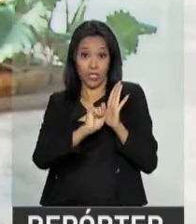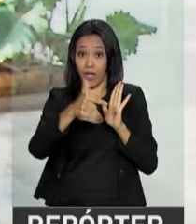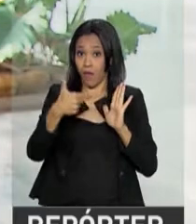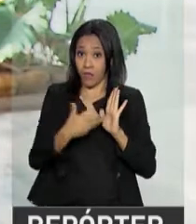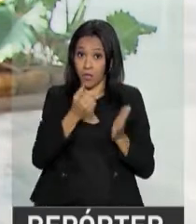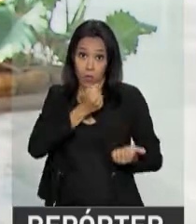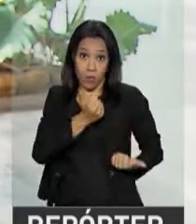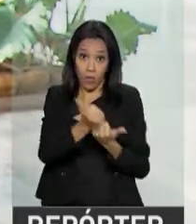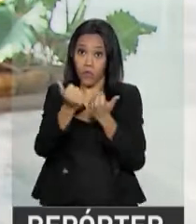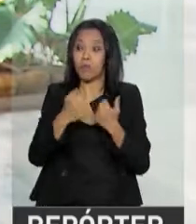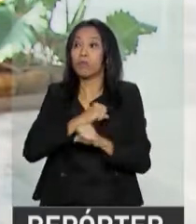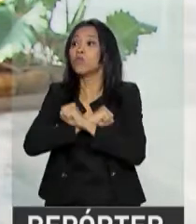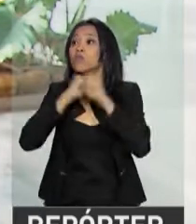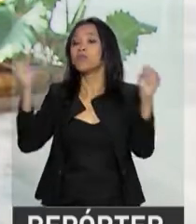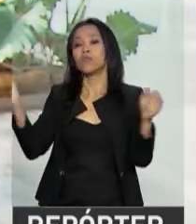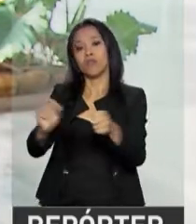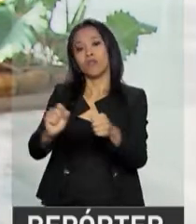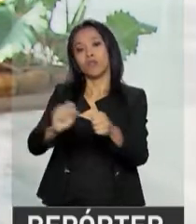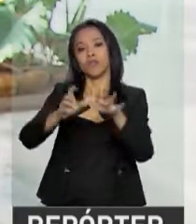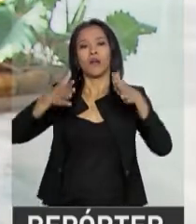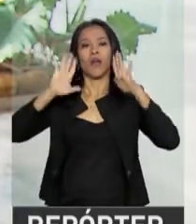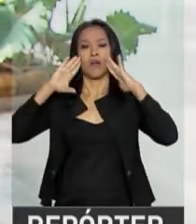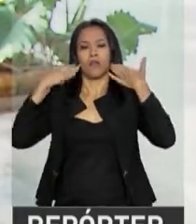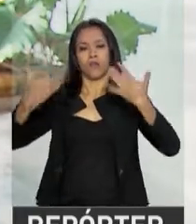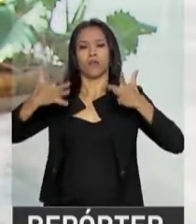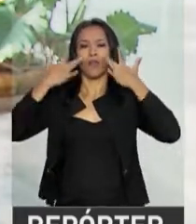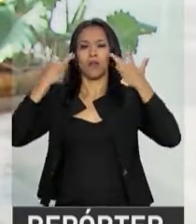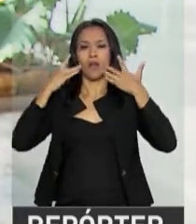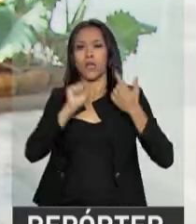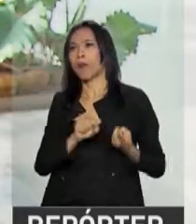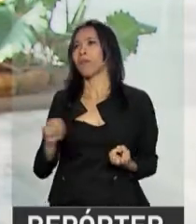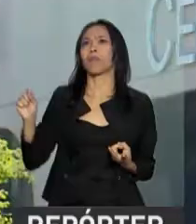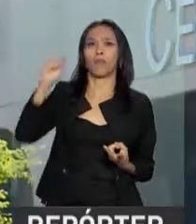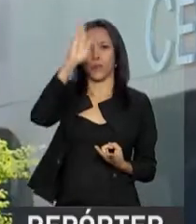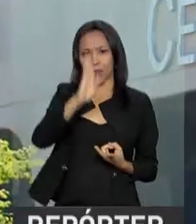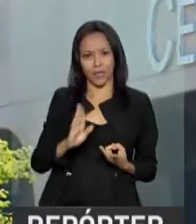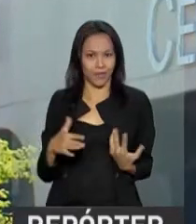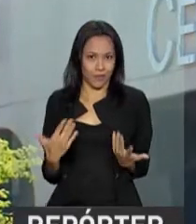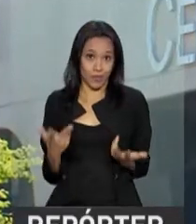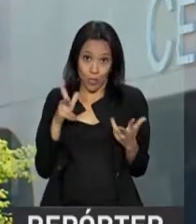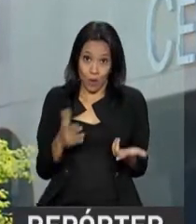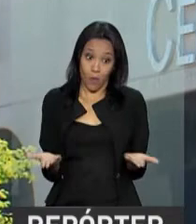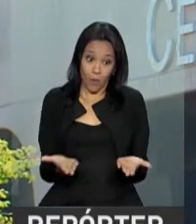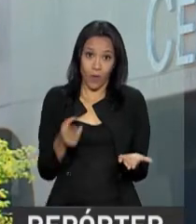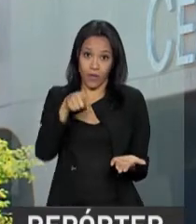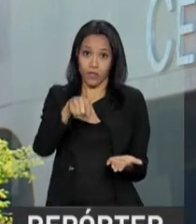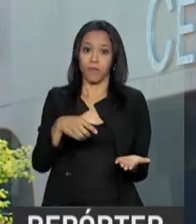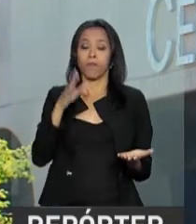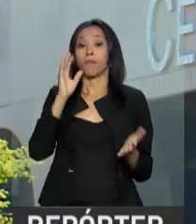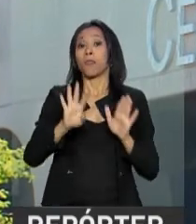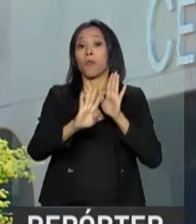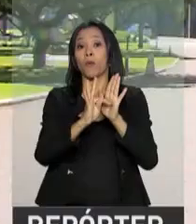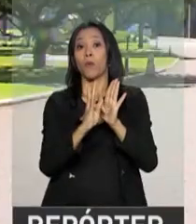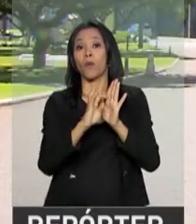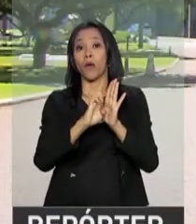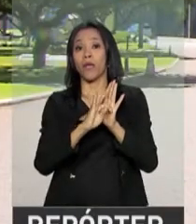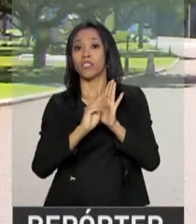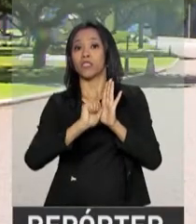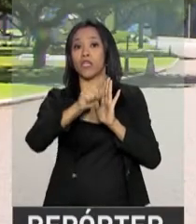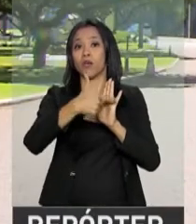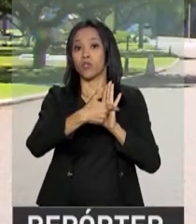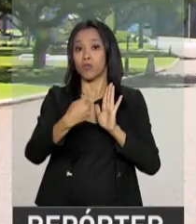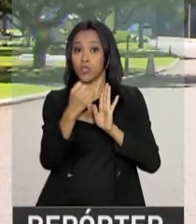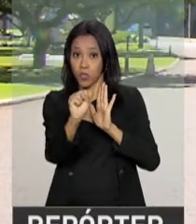você fazer um espetáculo e uma turnê nessa dimensão. O edital 2018 já está aberto. Podem